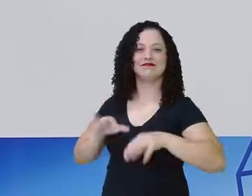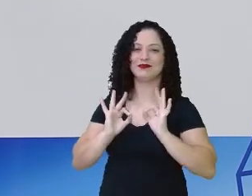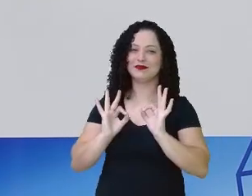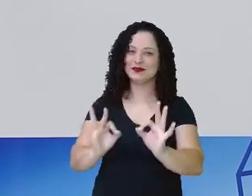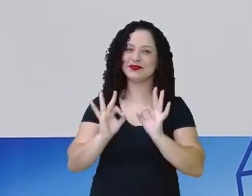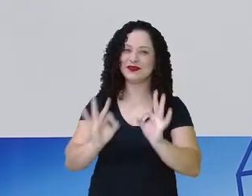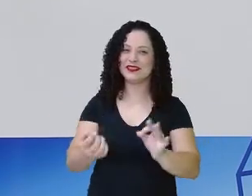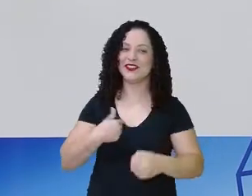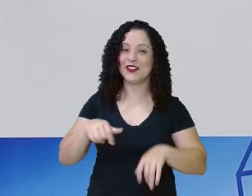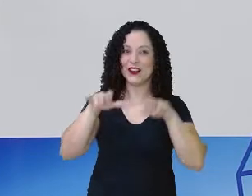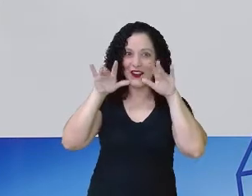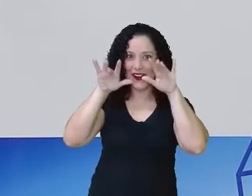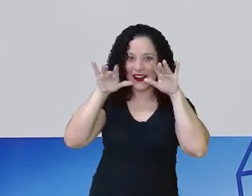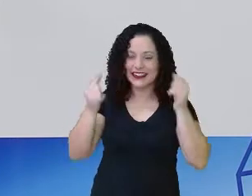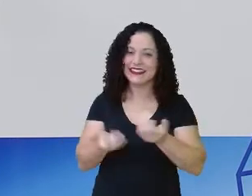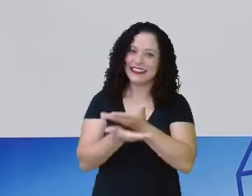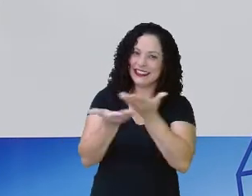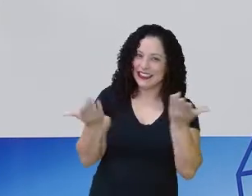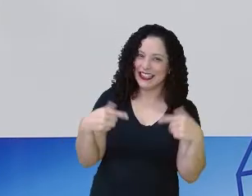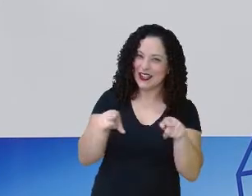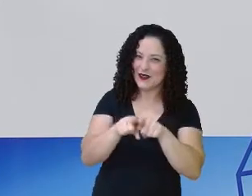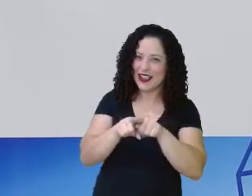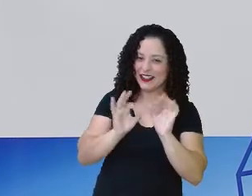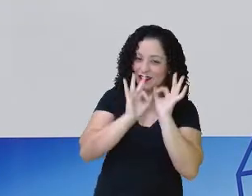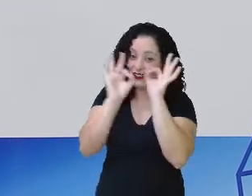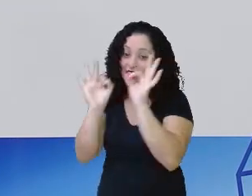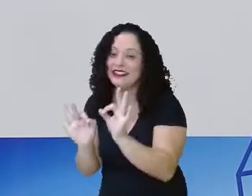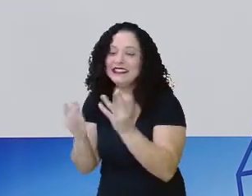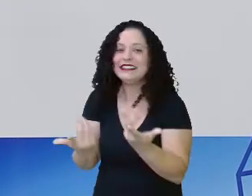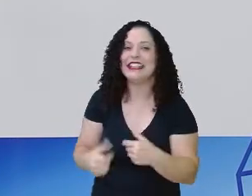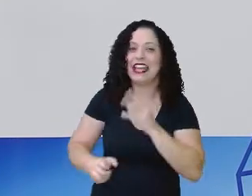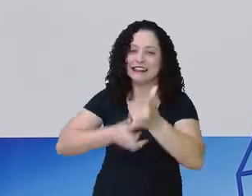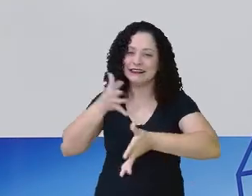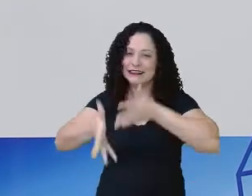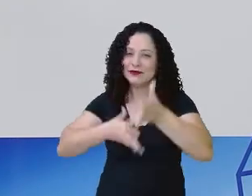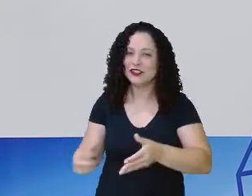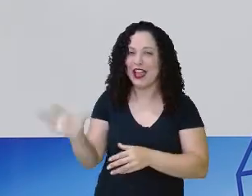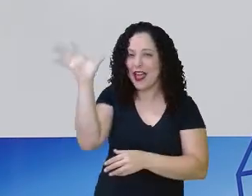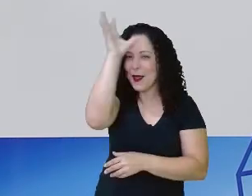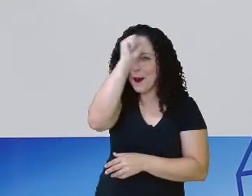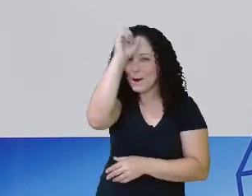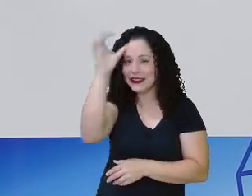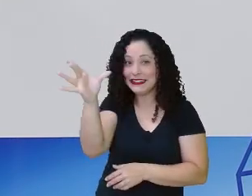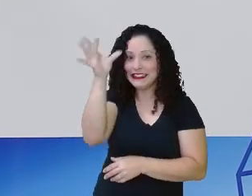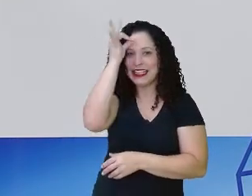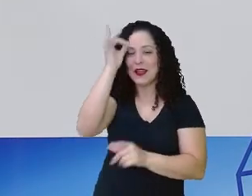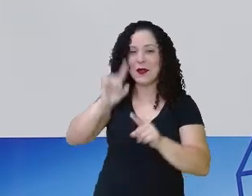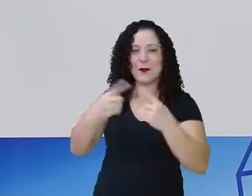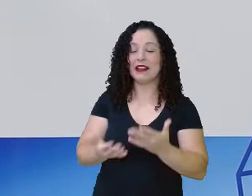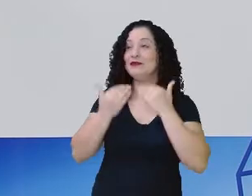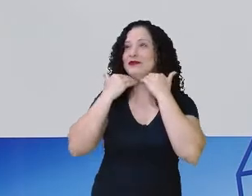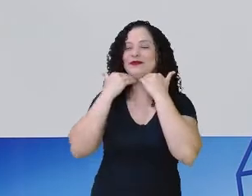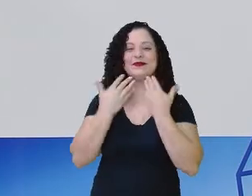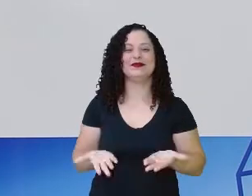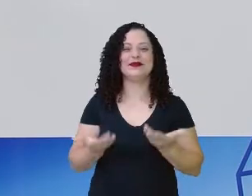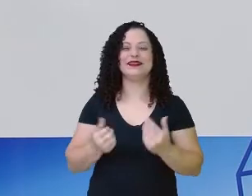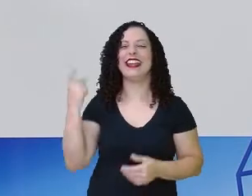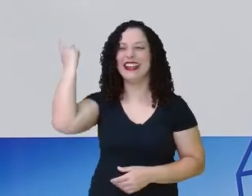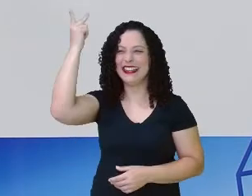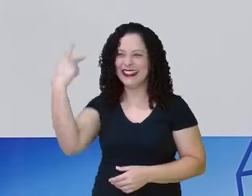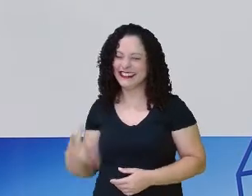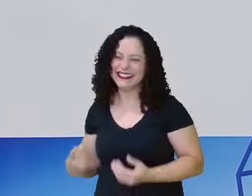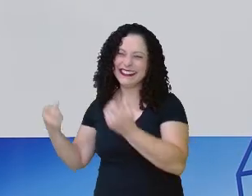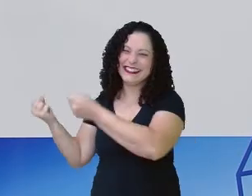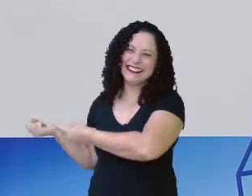Eu fico com um olhinho em vocês e outro nela aqui, tentando ver se aprendo alguma coisa. Vou confessar, não funciona muito. Késia,